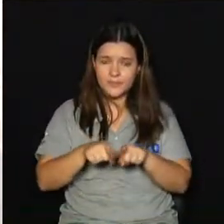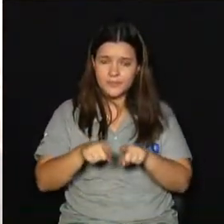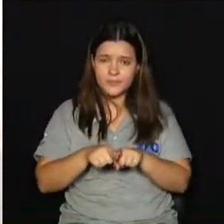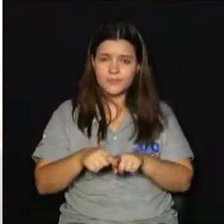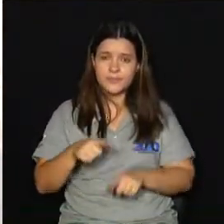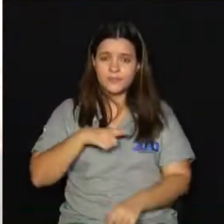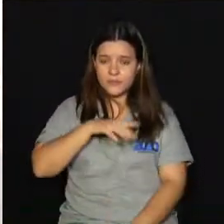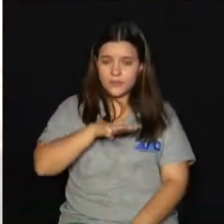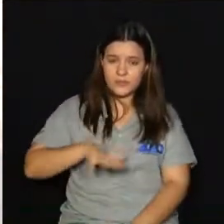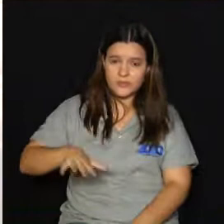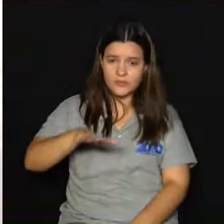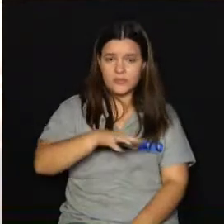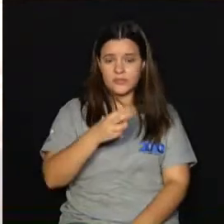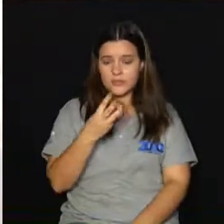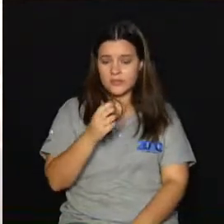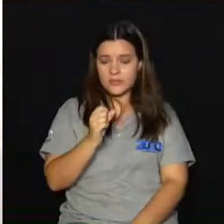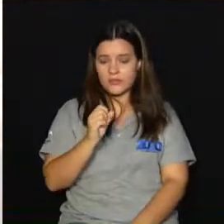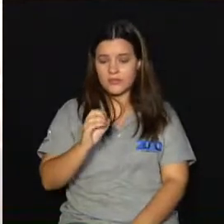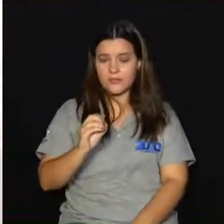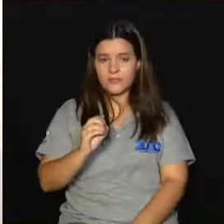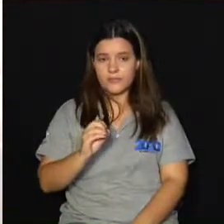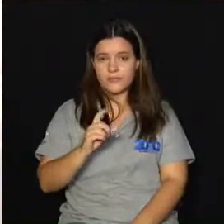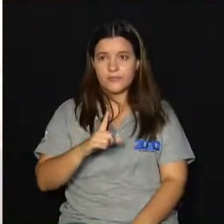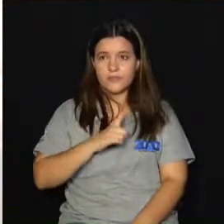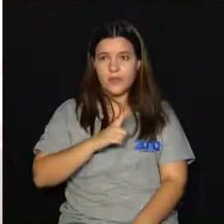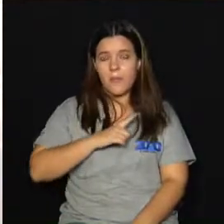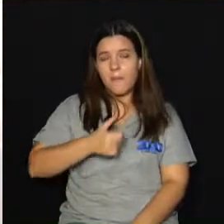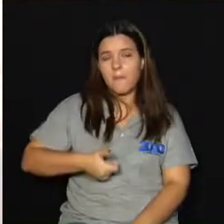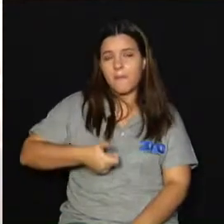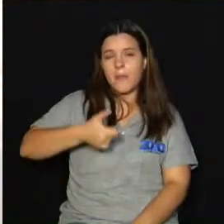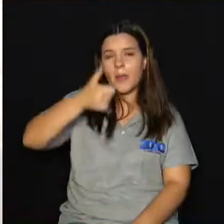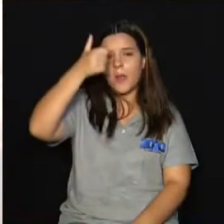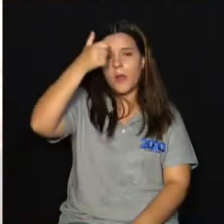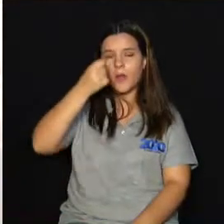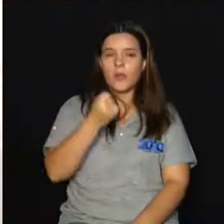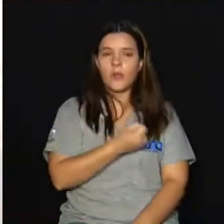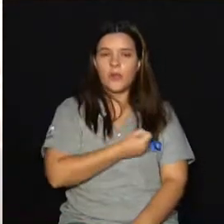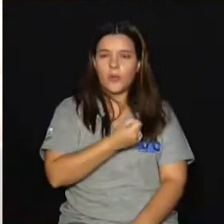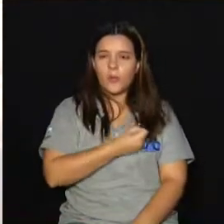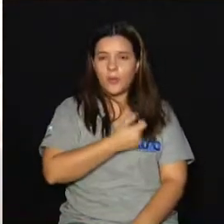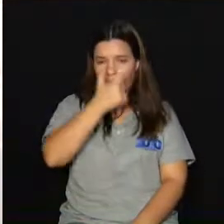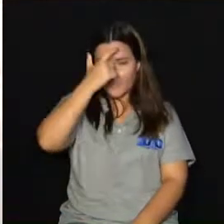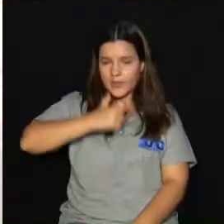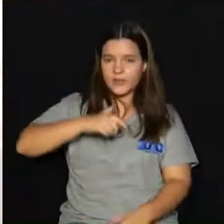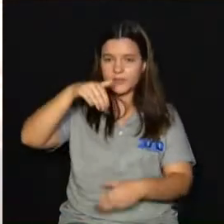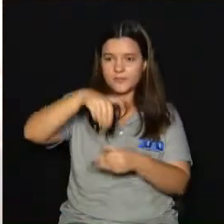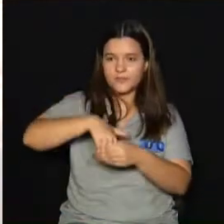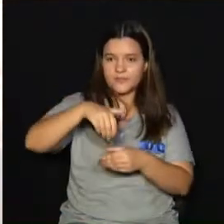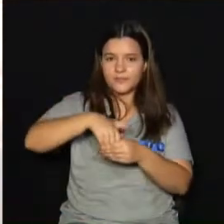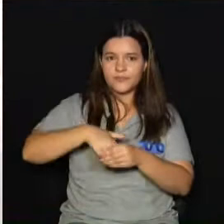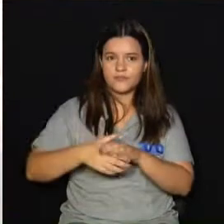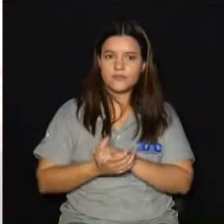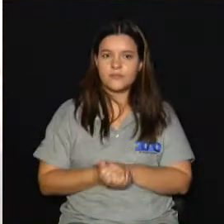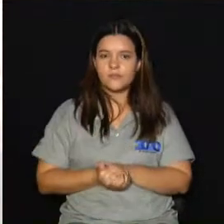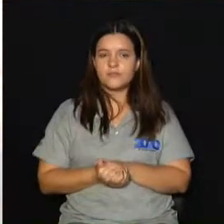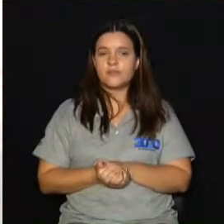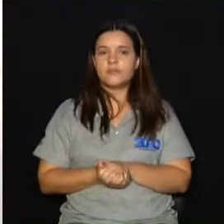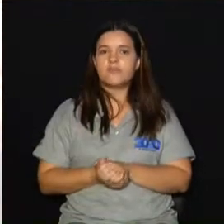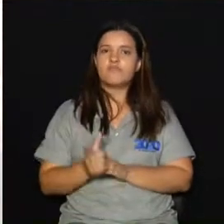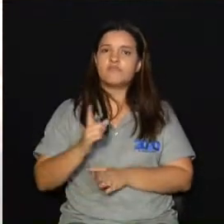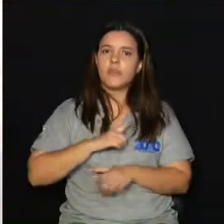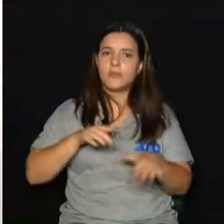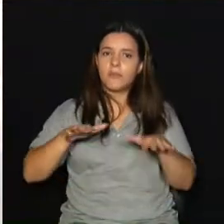zona 380, ela prevalece o número de eleitores que tem aí, olha,